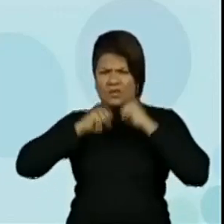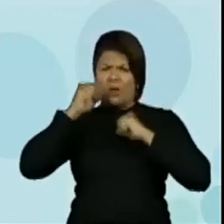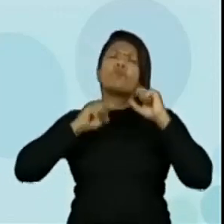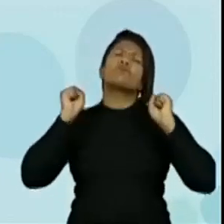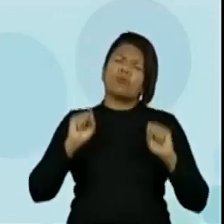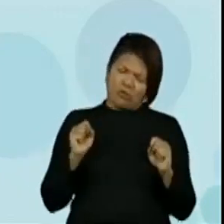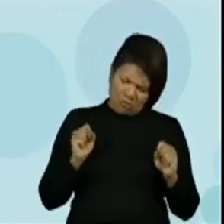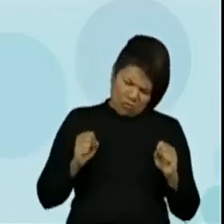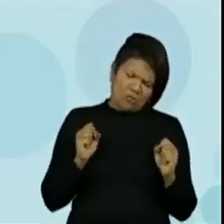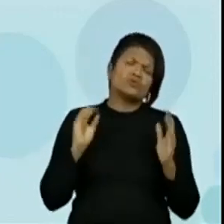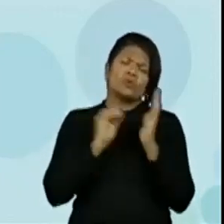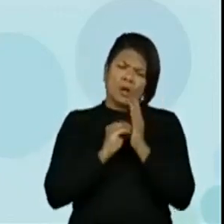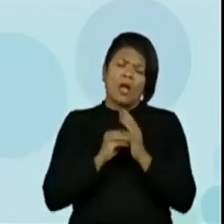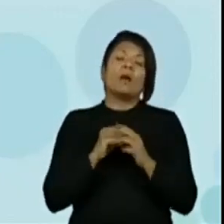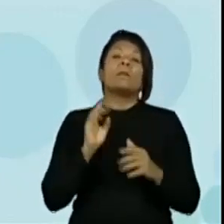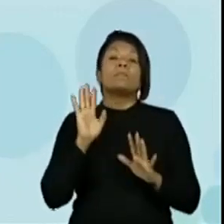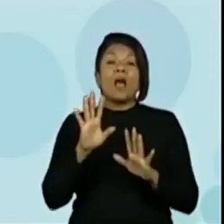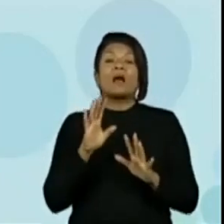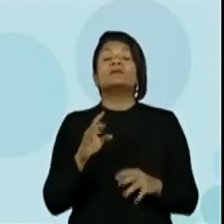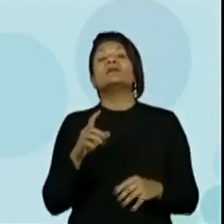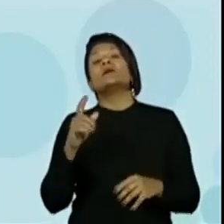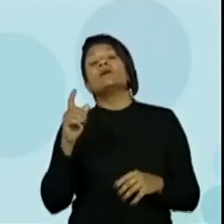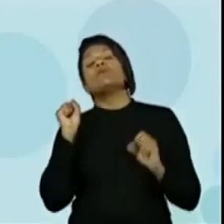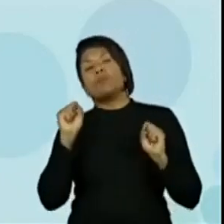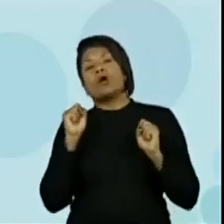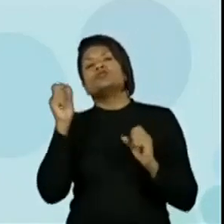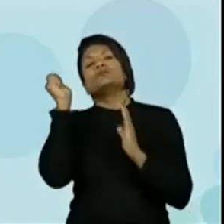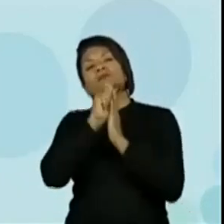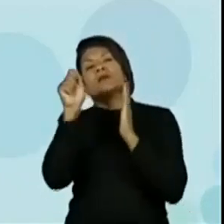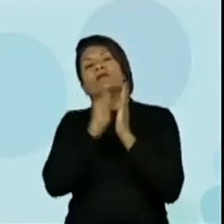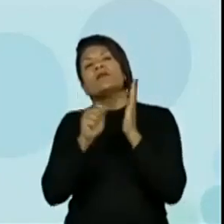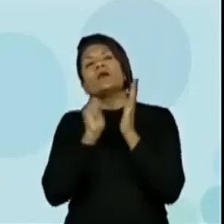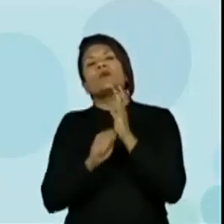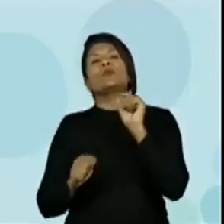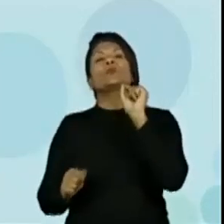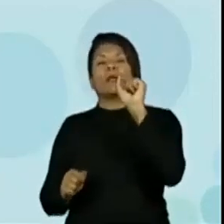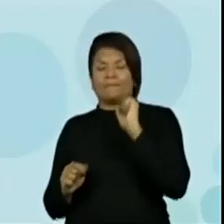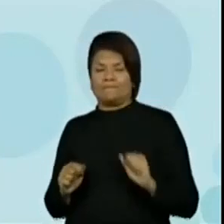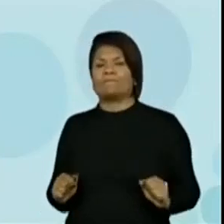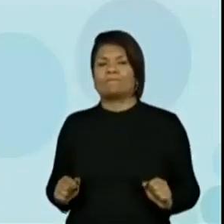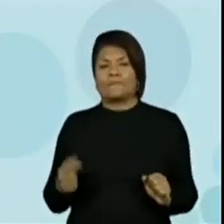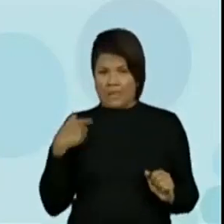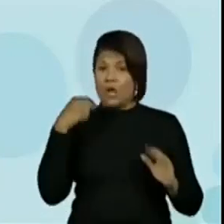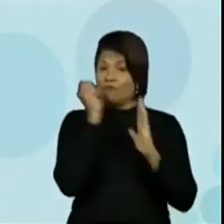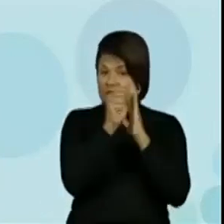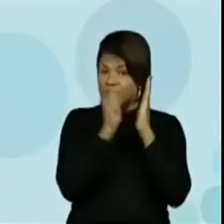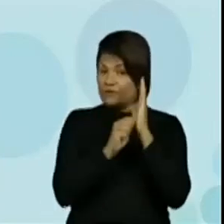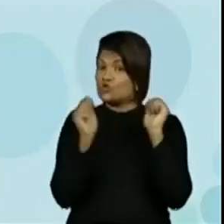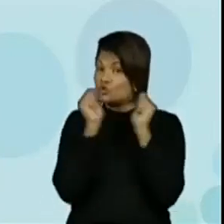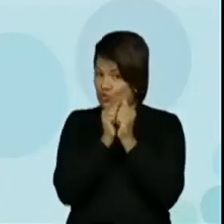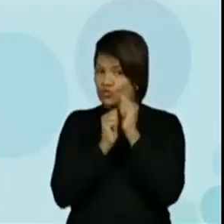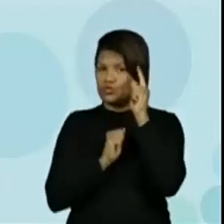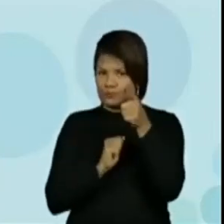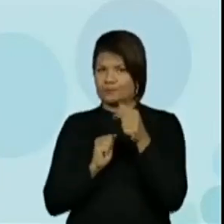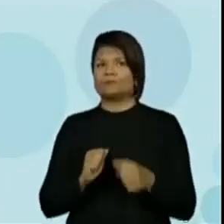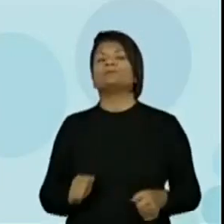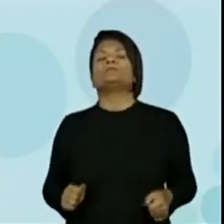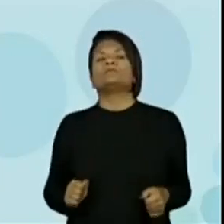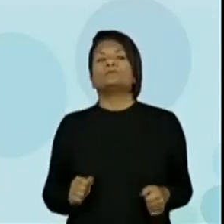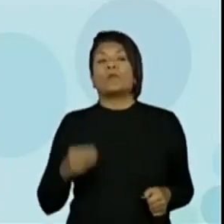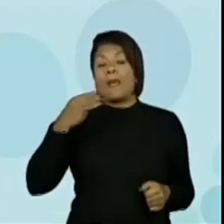pode colocar, não tem problema não. Depois de manufatura, vamos escrever isso daqui, ó. Vou escrever junto com vocês.